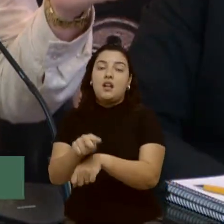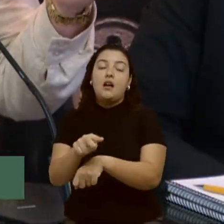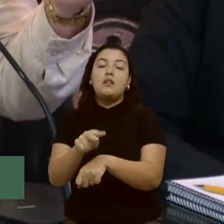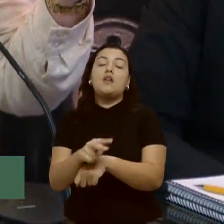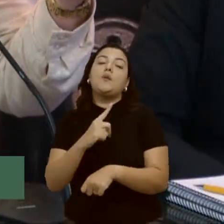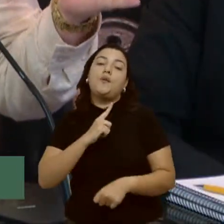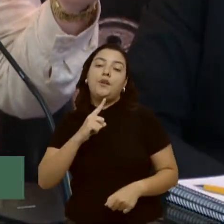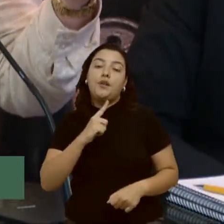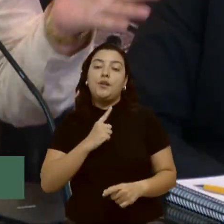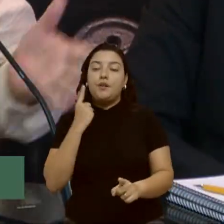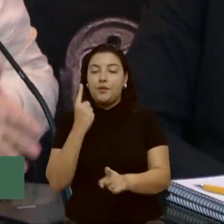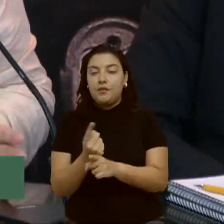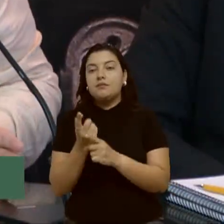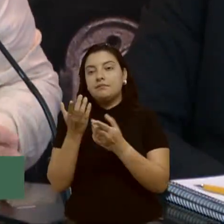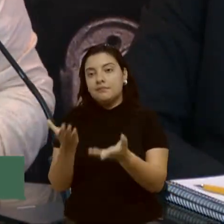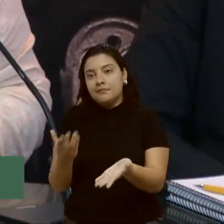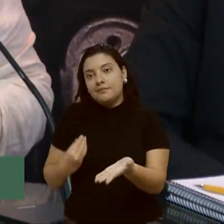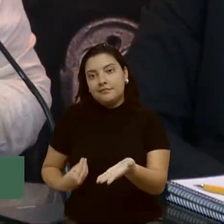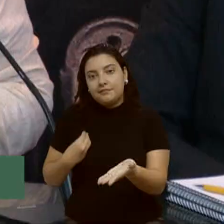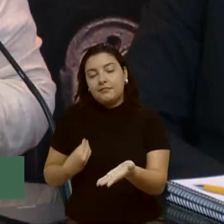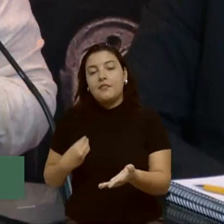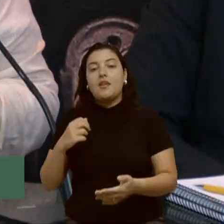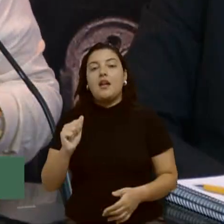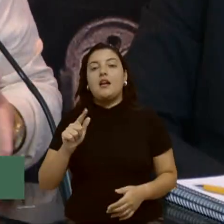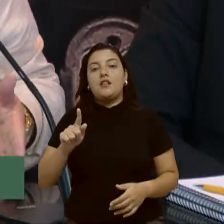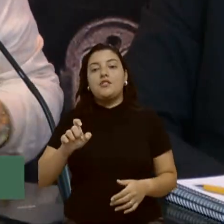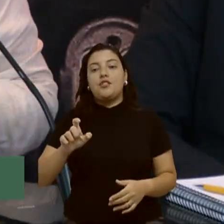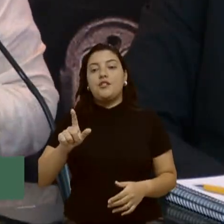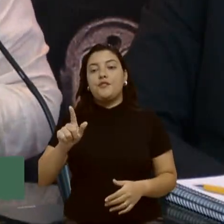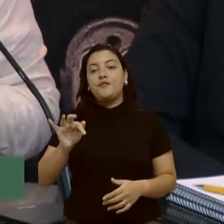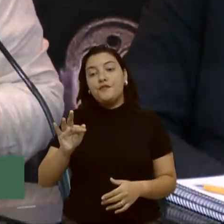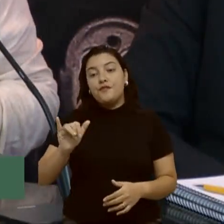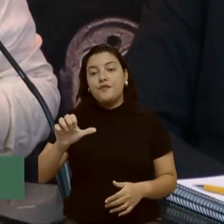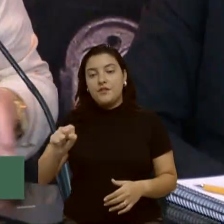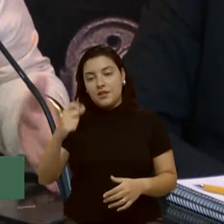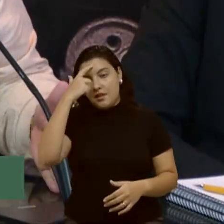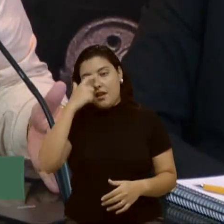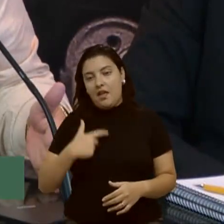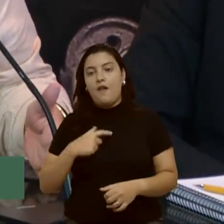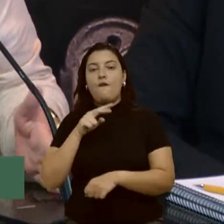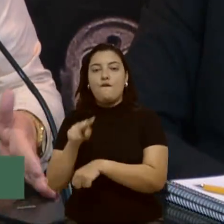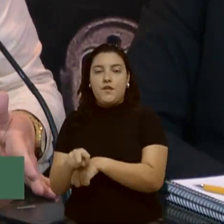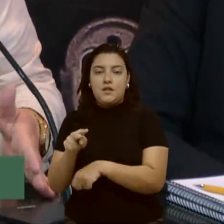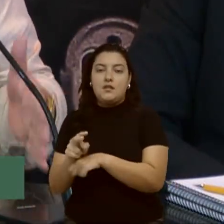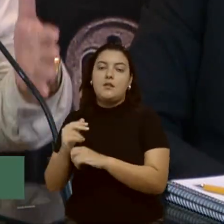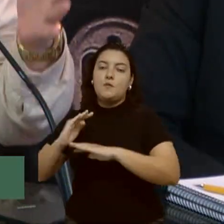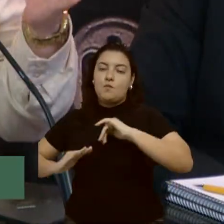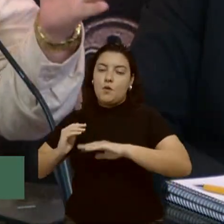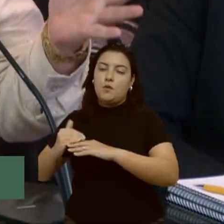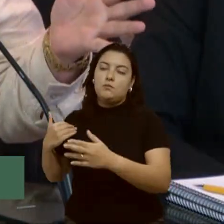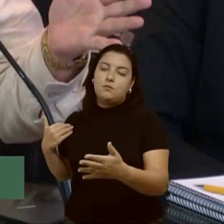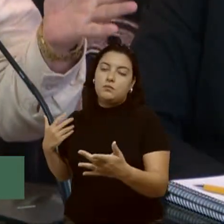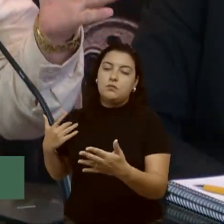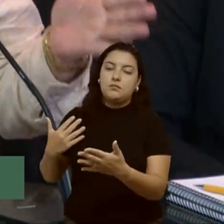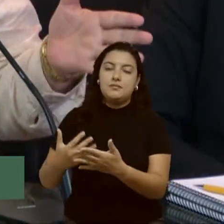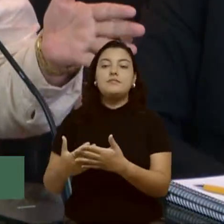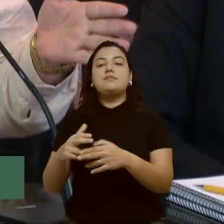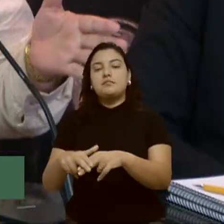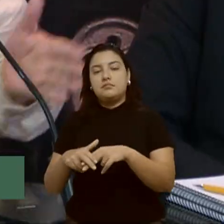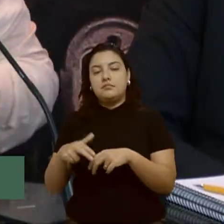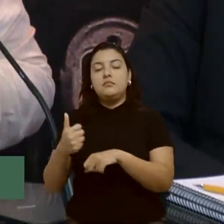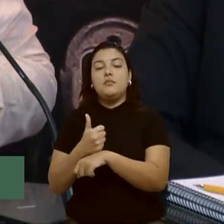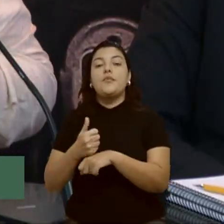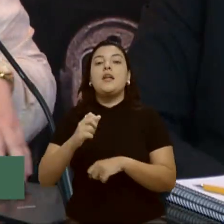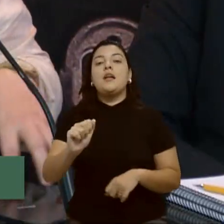aqui eu encontro meus colegas fiscais da AGFIS, né? Para quem não sabe, eu também sou fiscal de carreira da AGFIS. E aí a